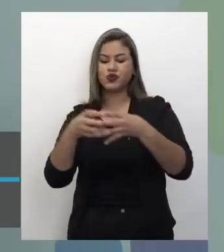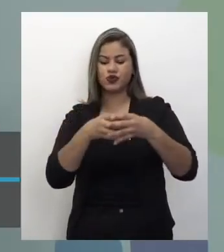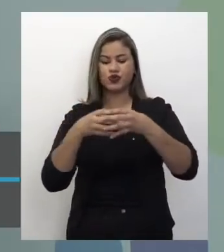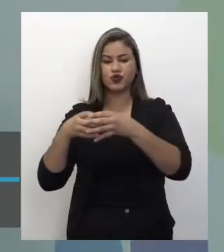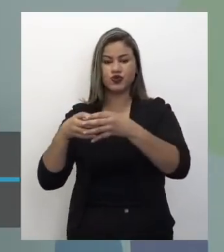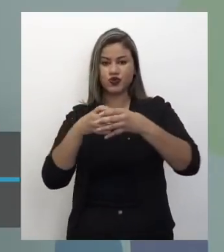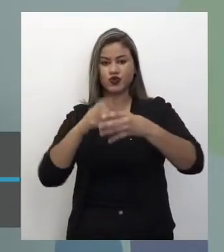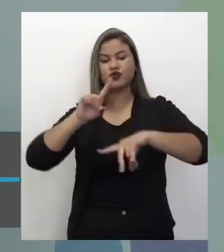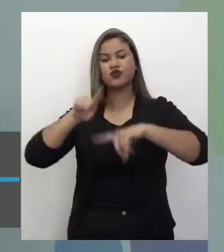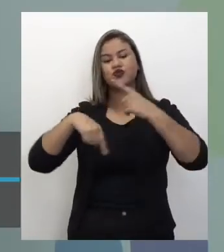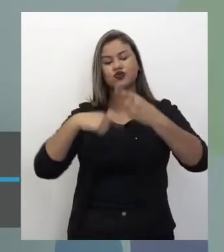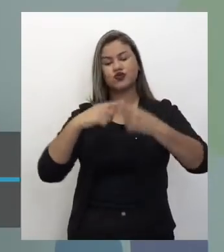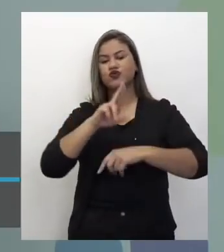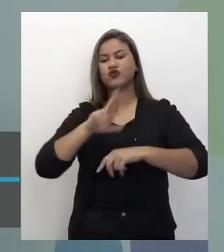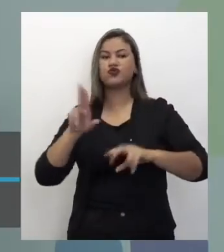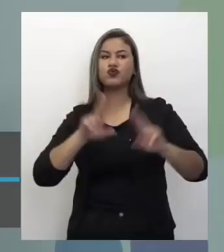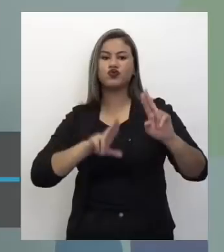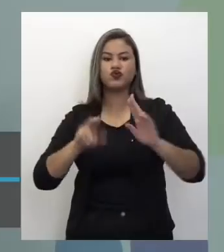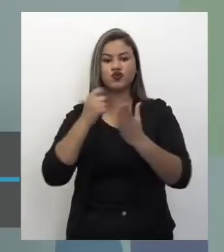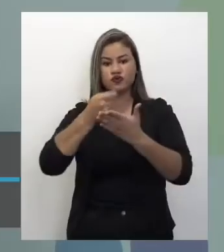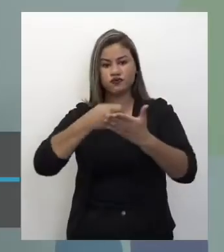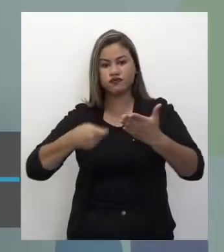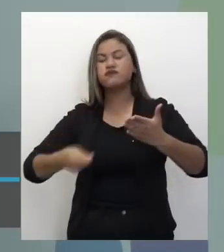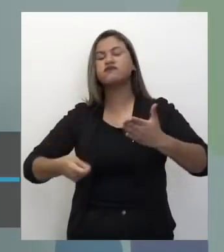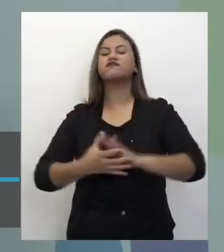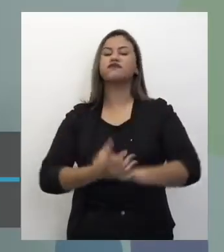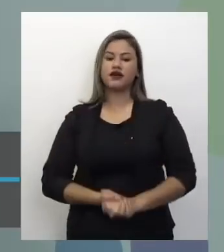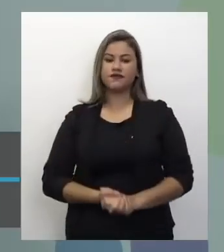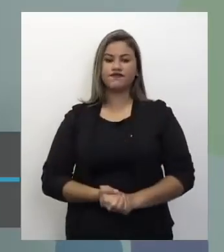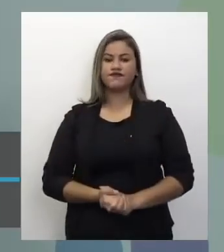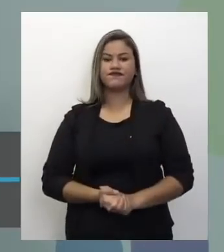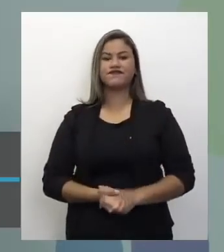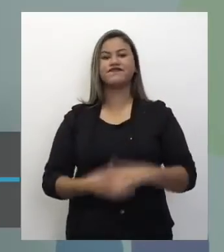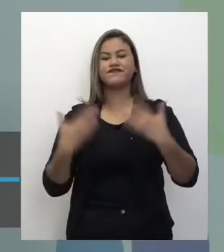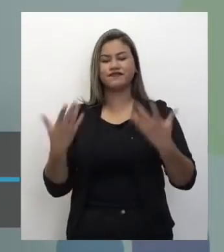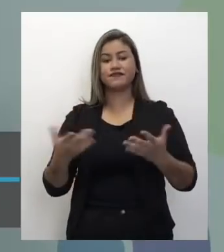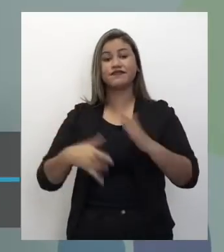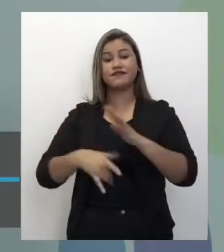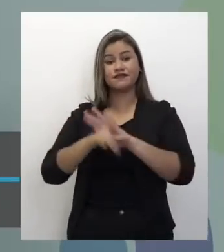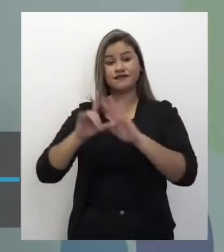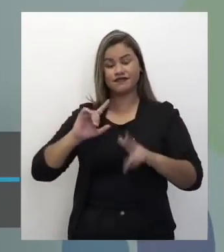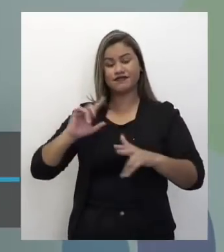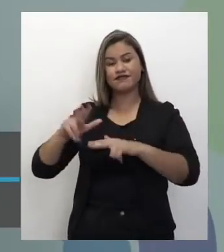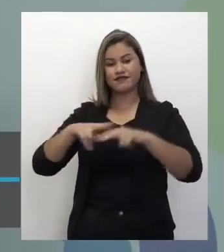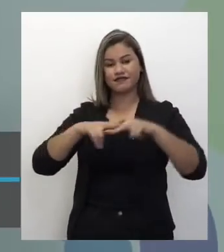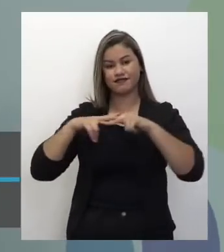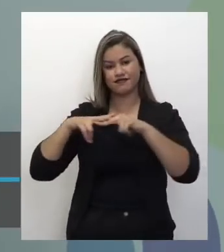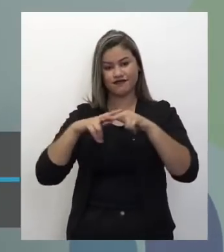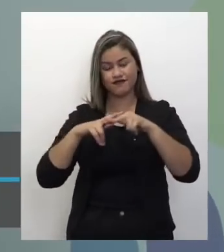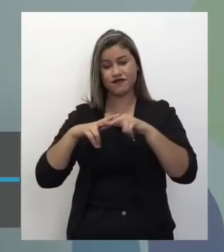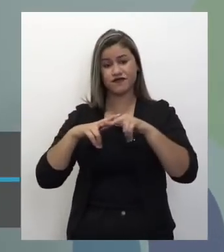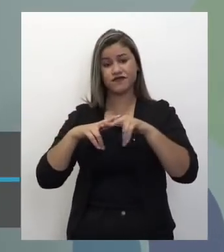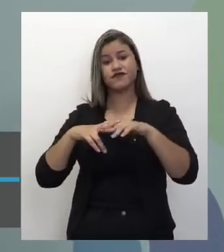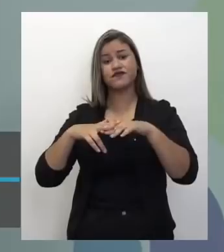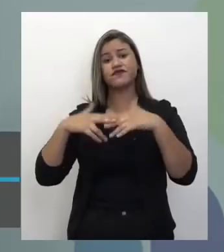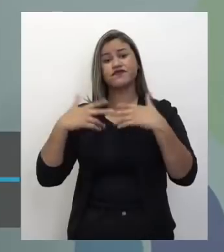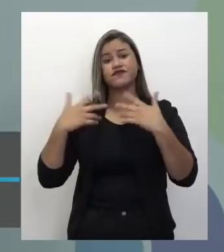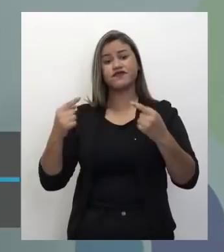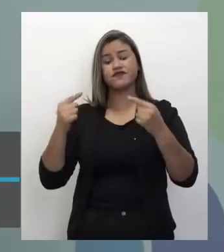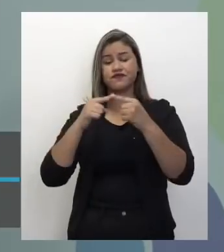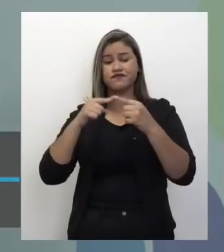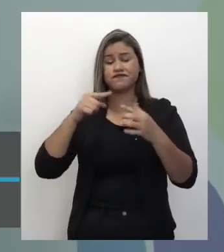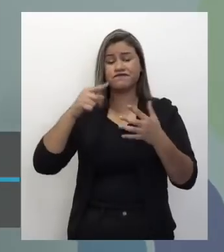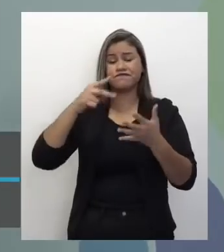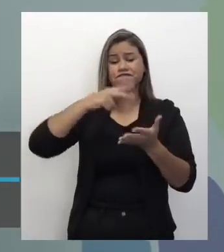para continuar depois, tá certo? A gente vai relembrar o que a gente viu na aula passada, embora o que a gente viu na aula passada era sobre dança,